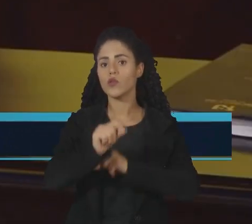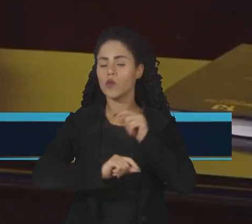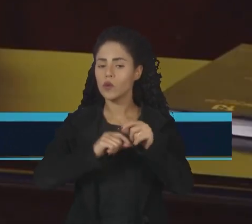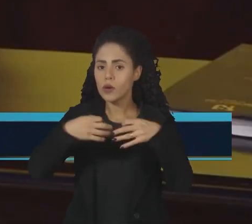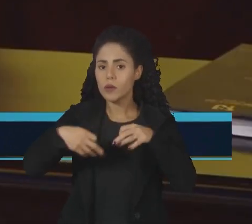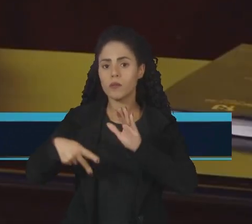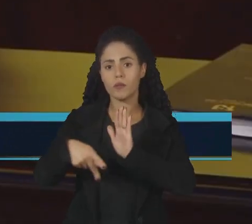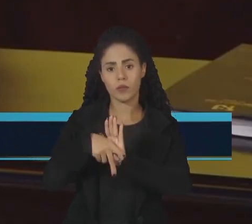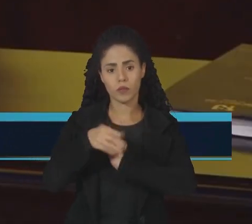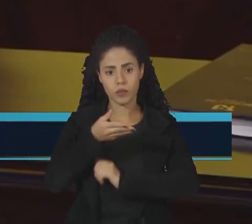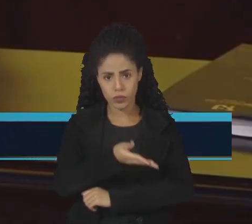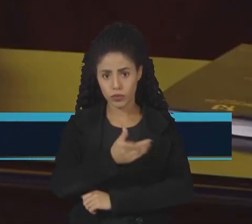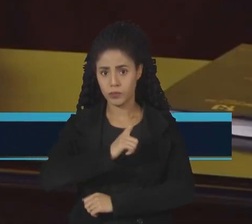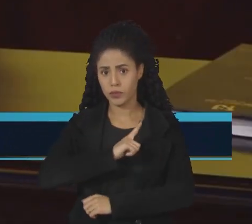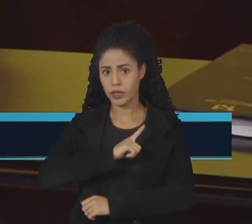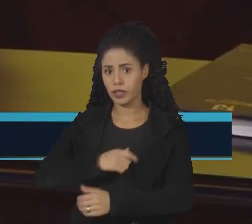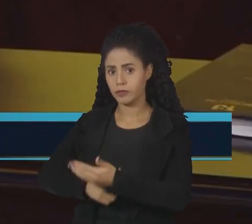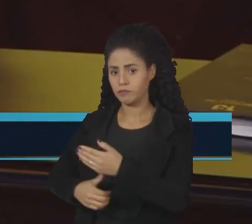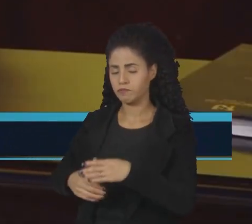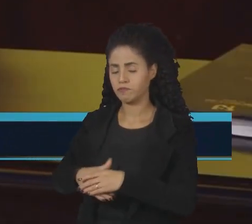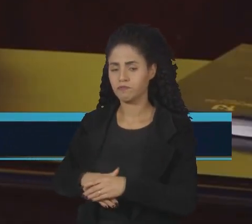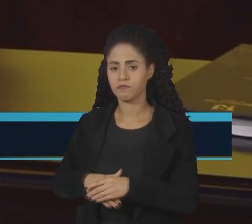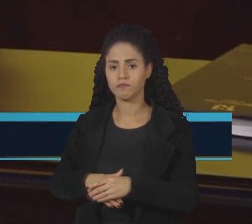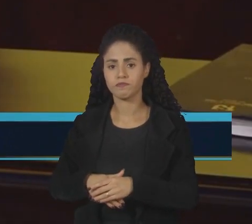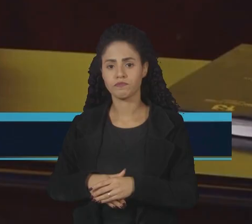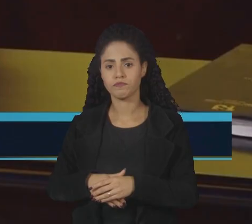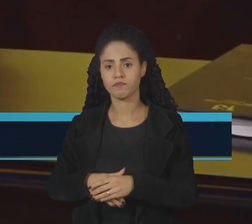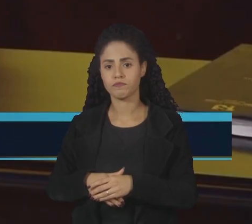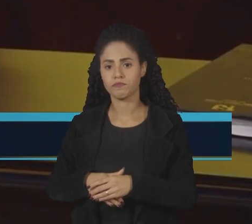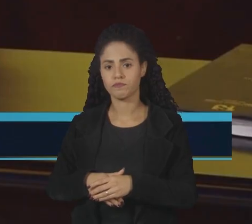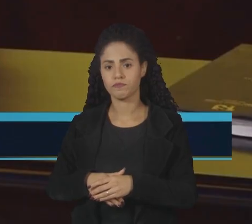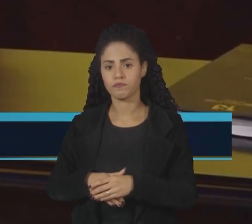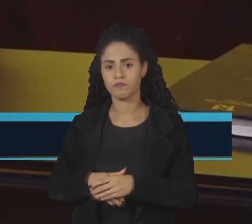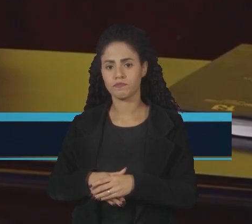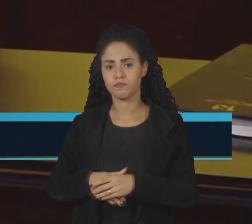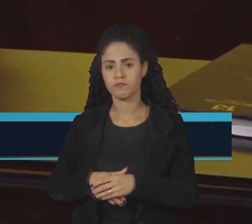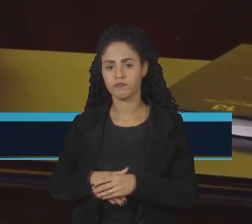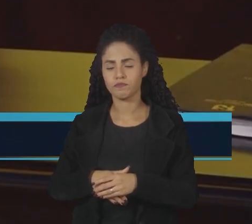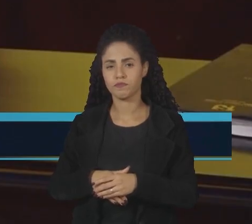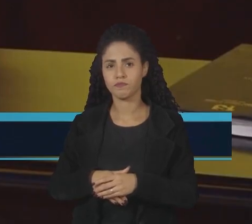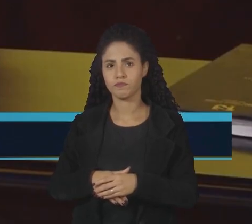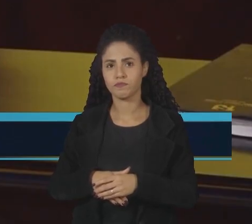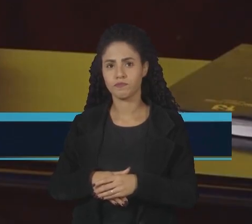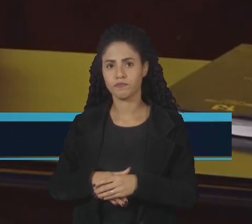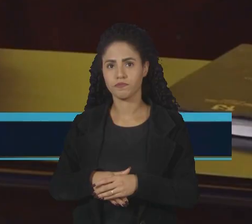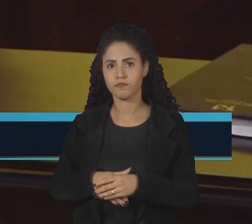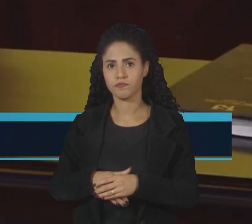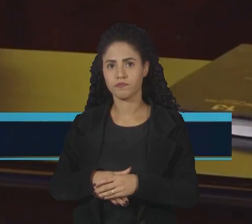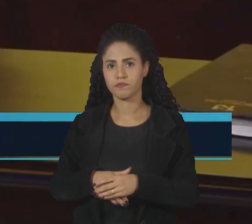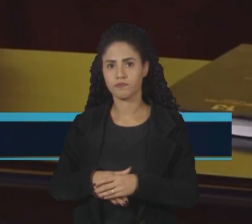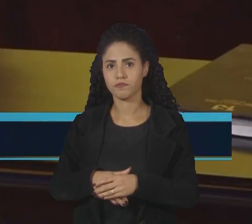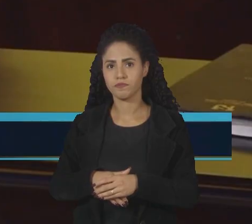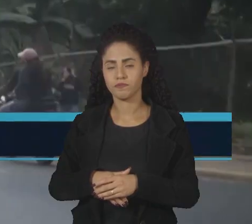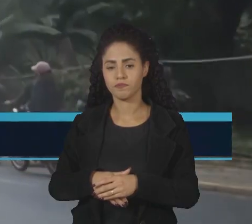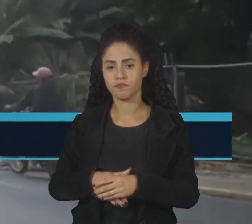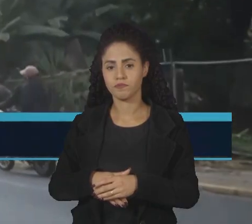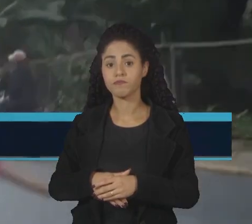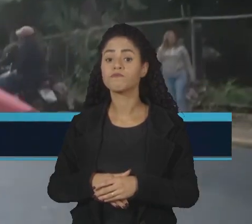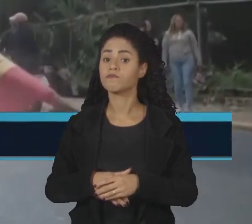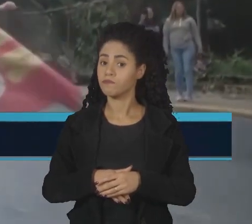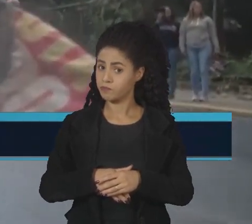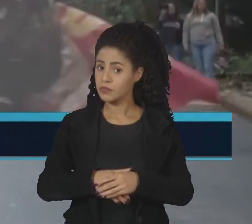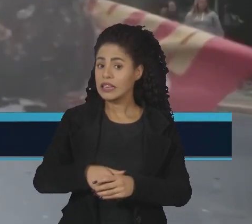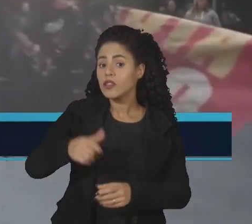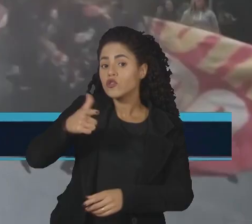caráter inapelável. Suas decisões são inapeláveis e de obrigatório acatamento. Em mais